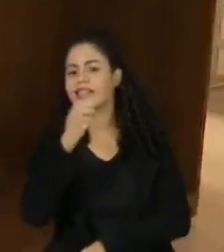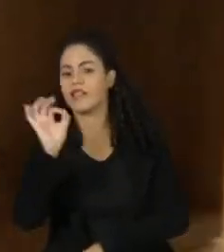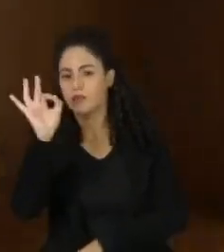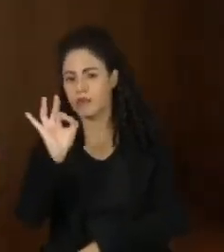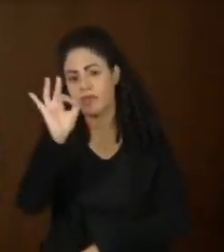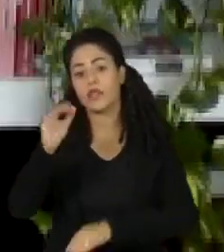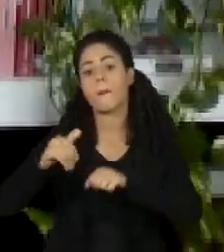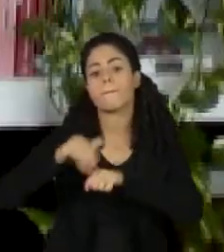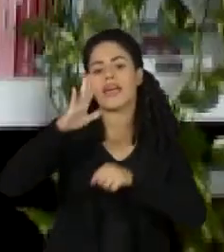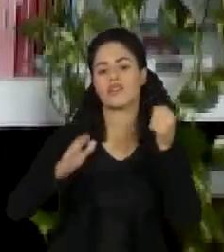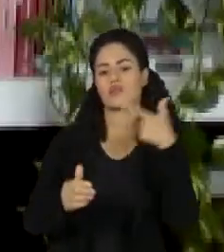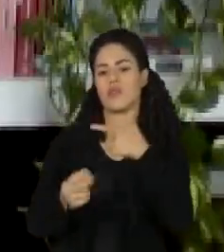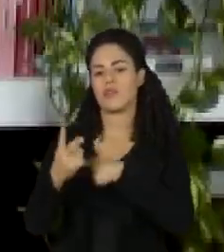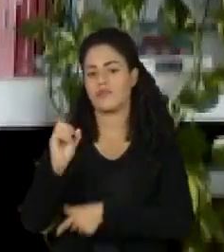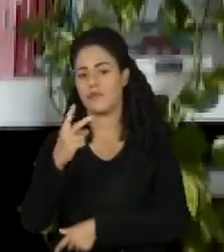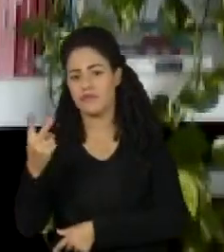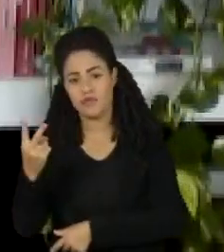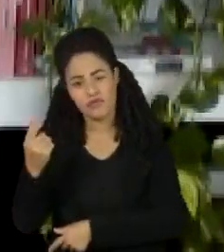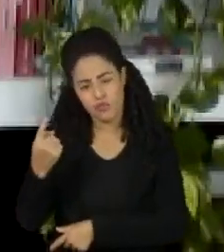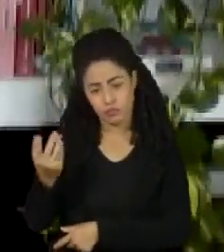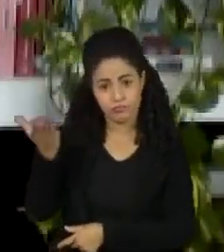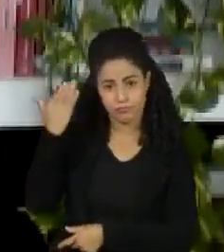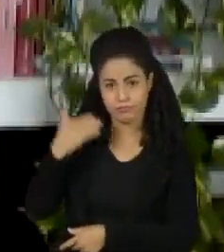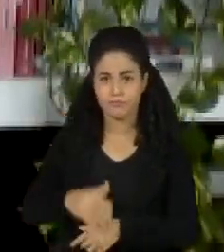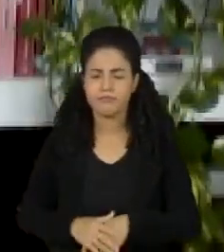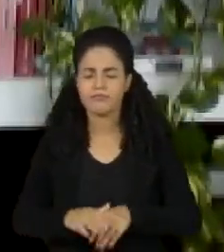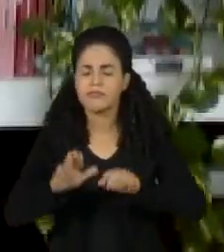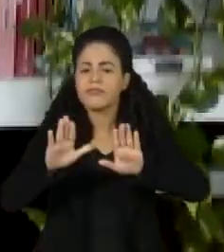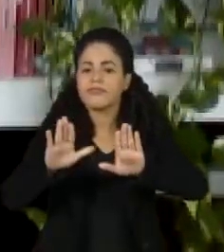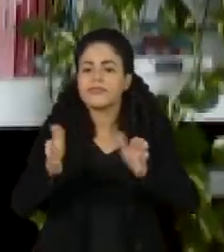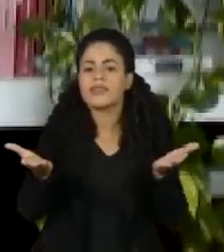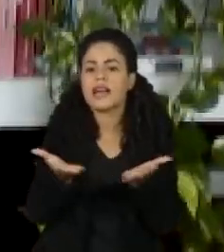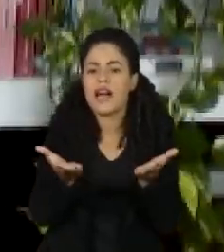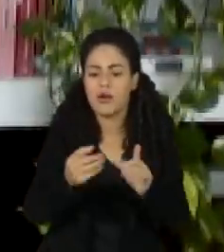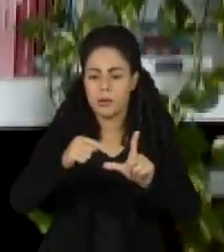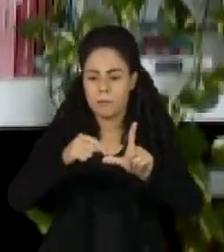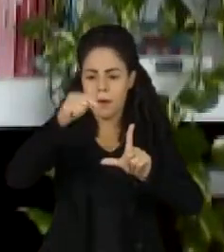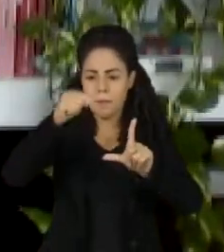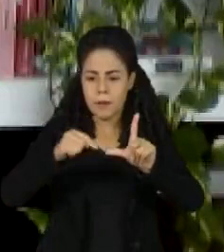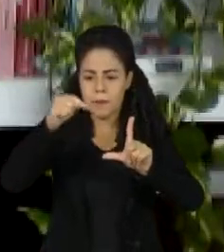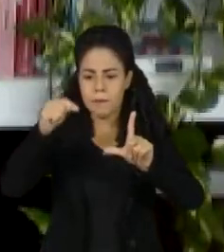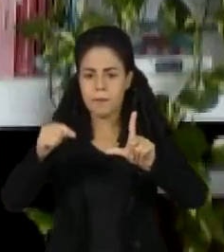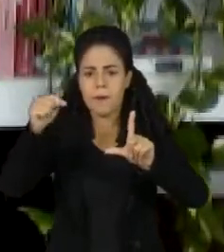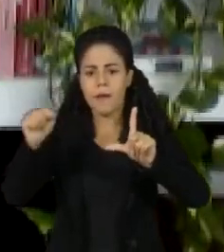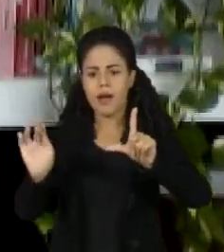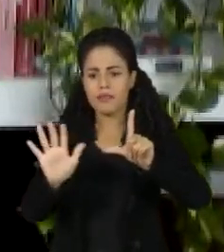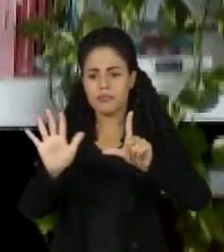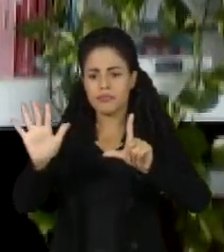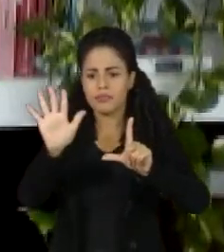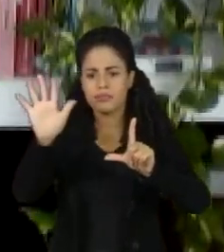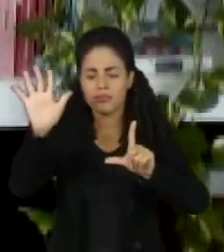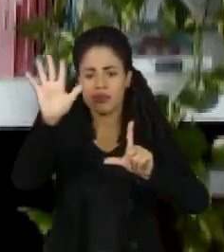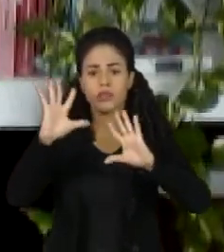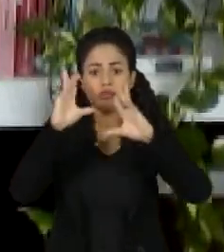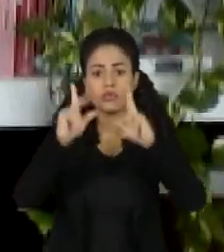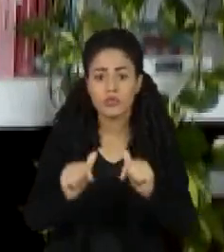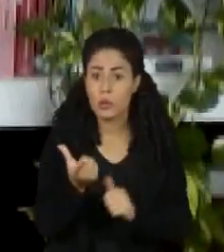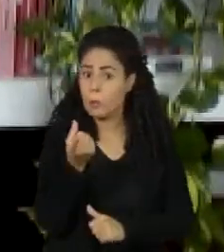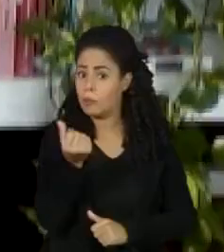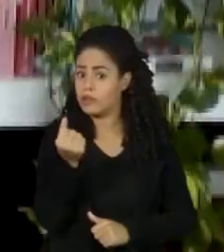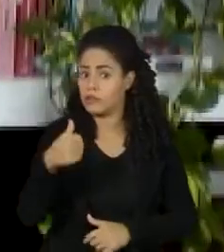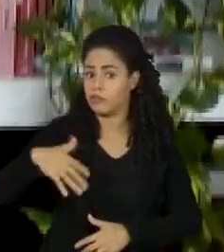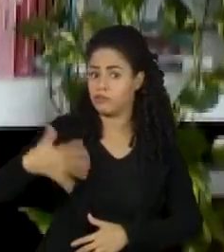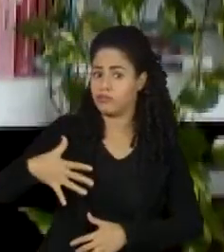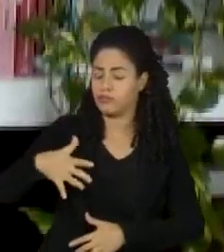que no ano passado. Isso também tem a ver com o efeito da inflação. A realidade é que os preços estão mais